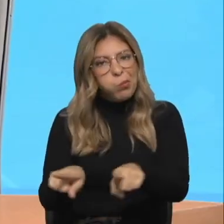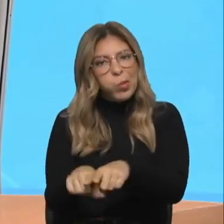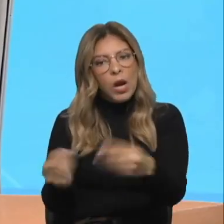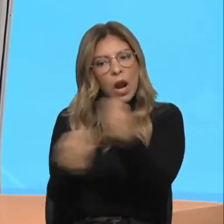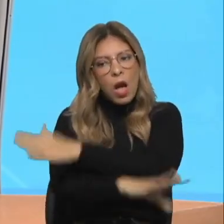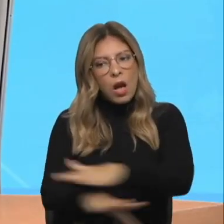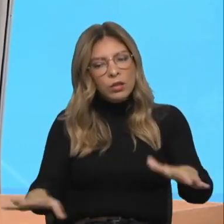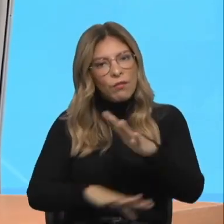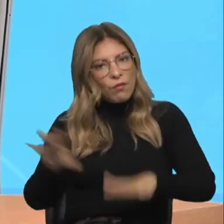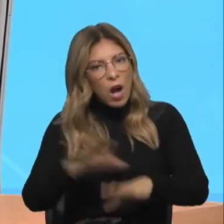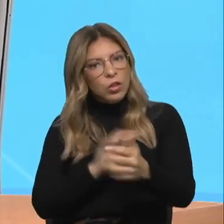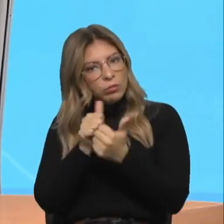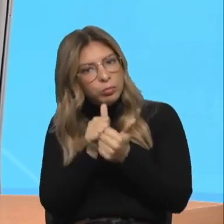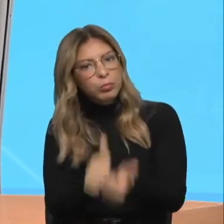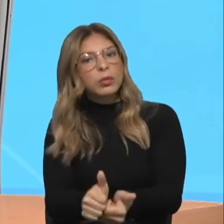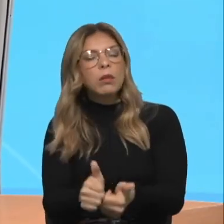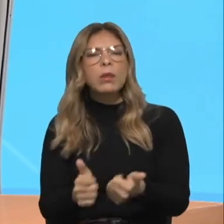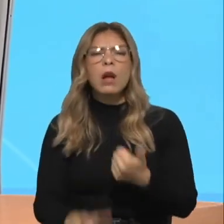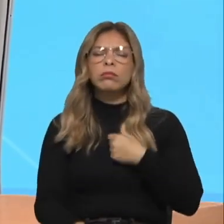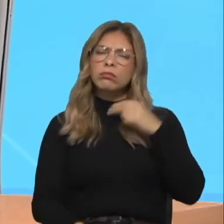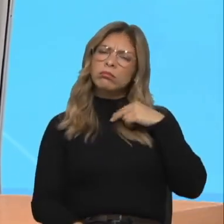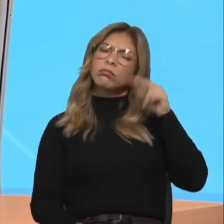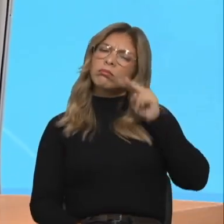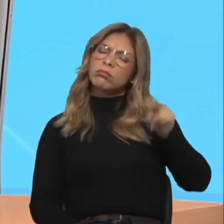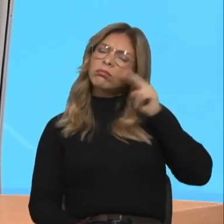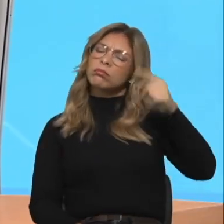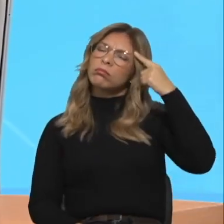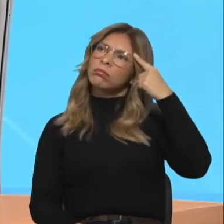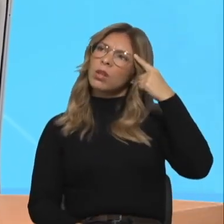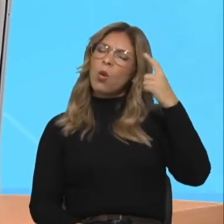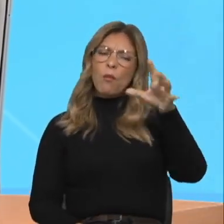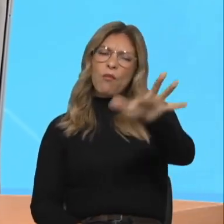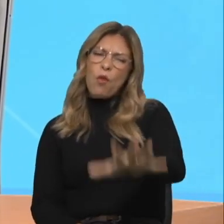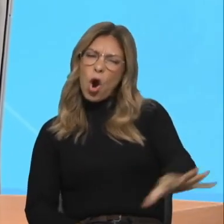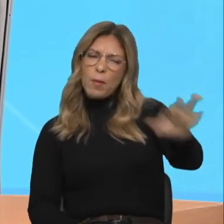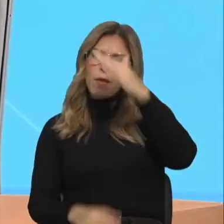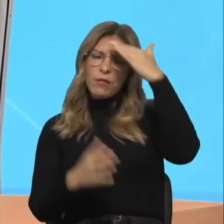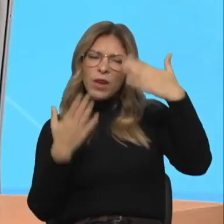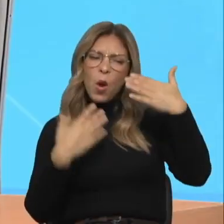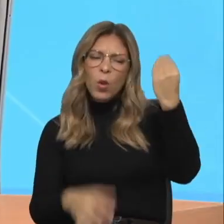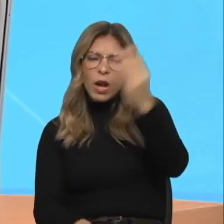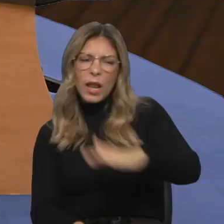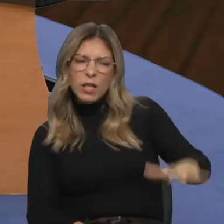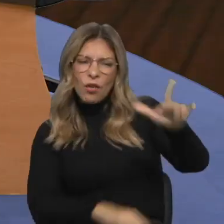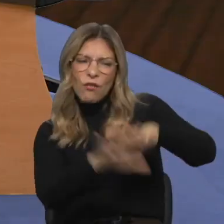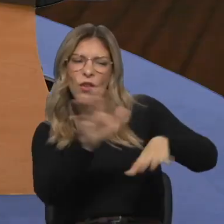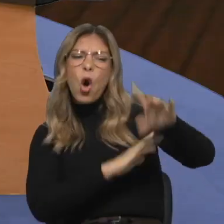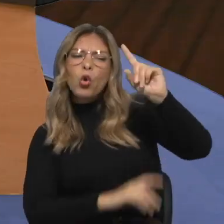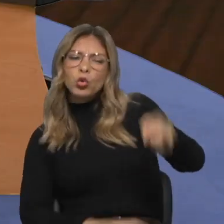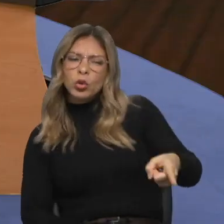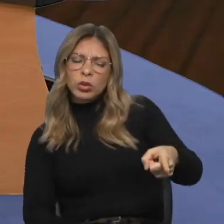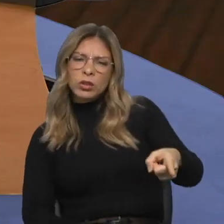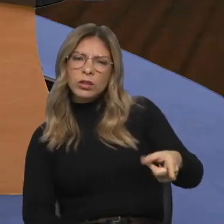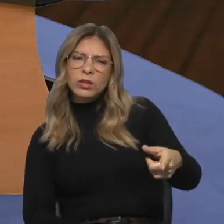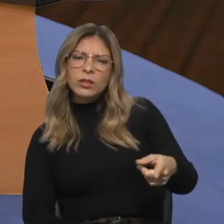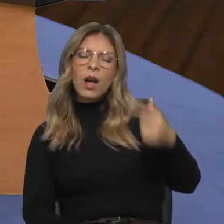uma observação, como é que as crianças se situam na praia, no verão, essa capacidade que as crianças têm, essa